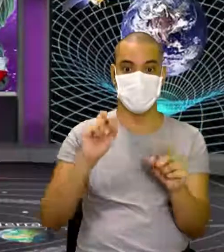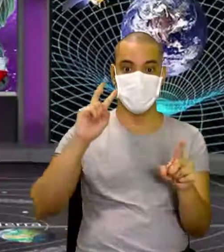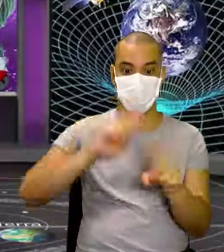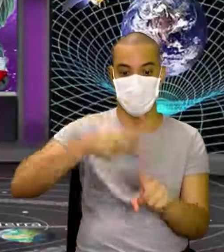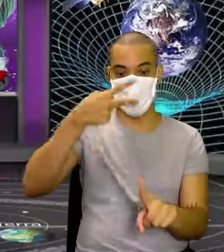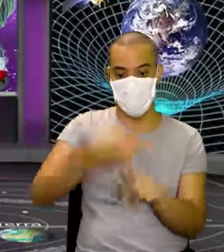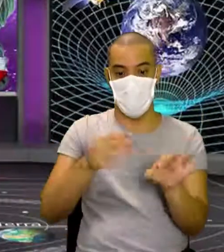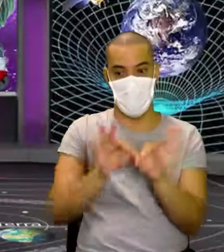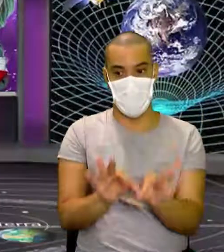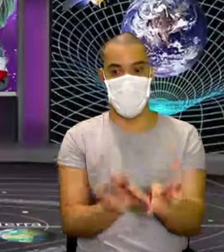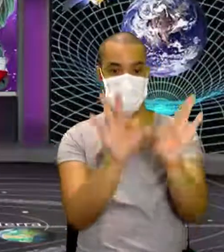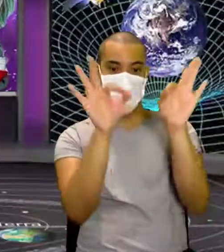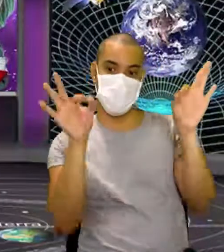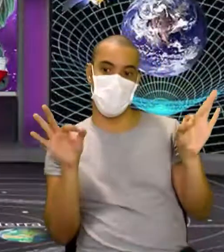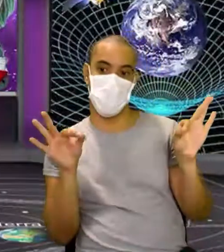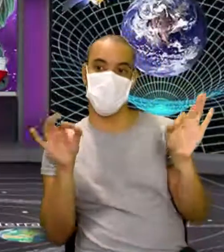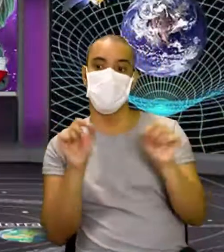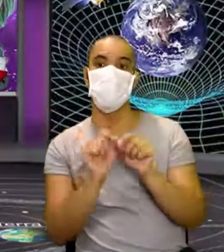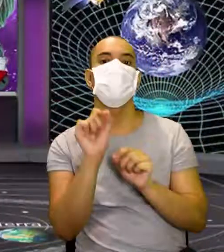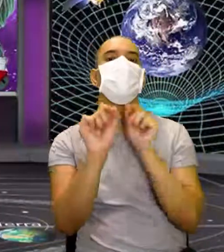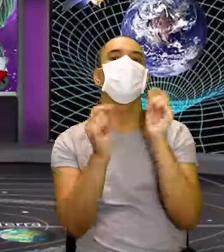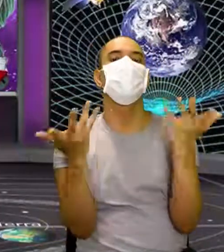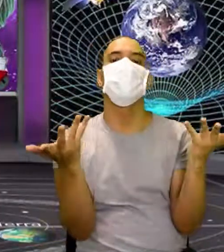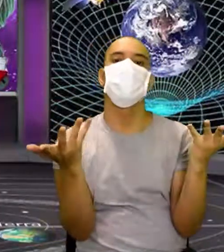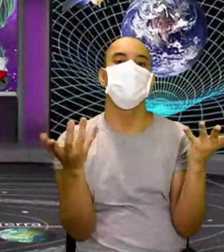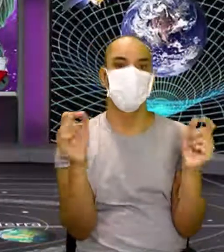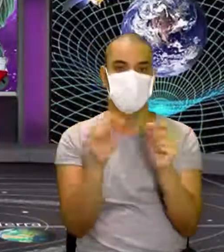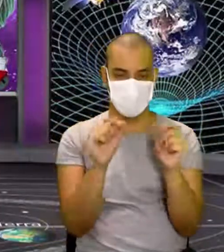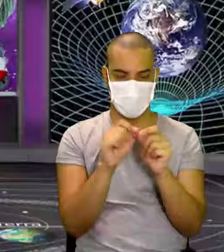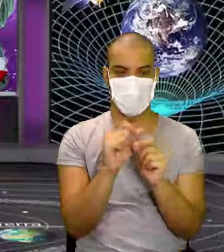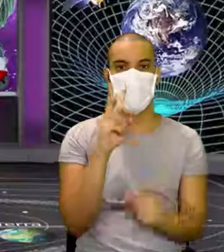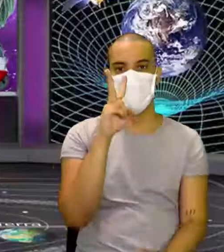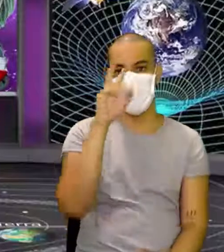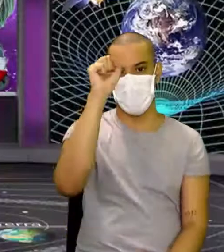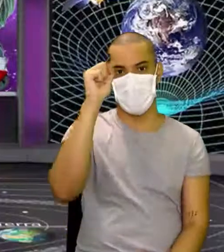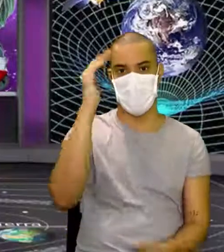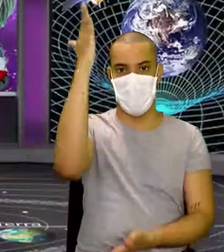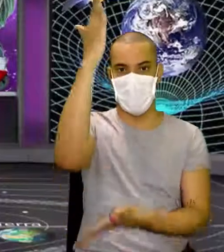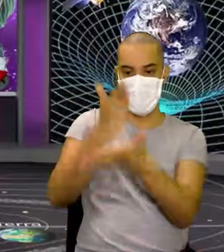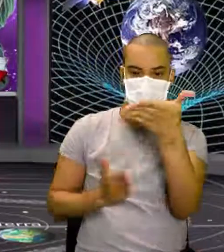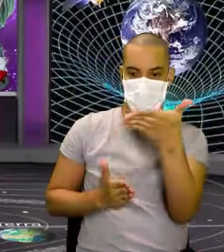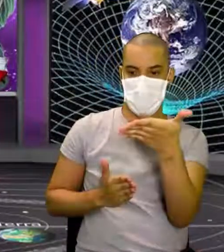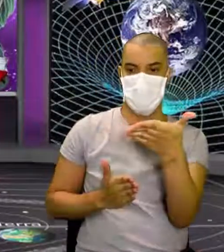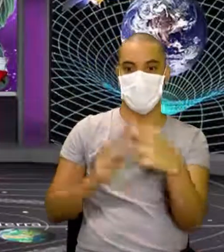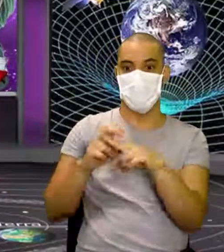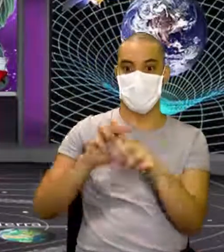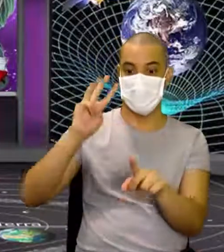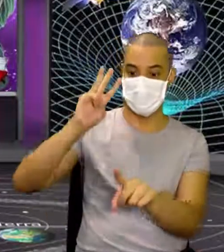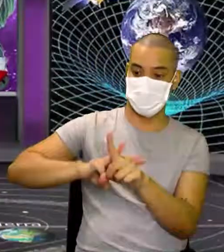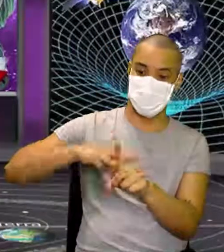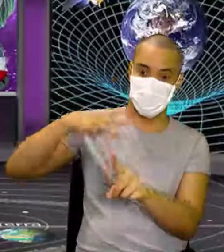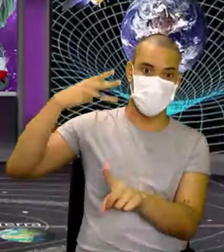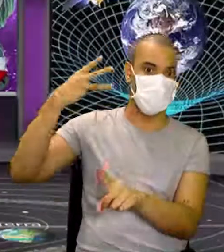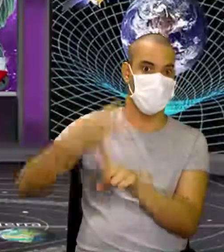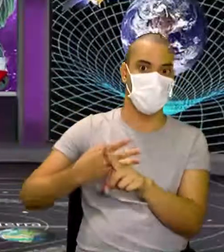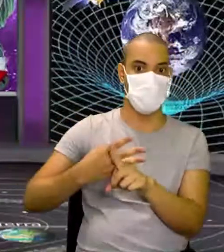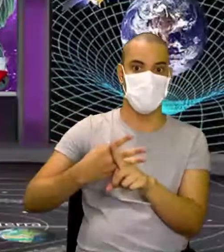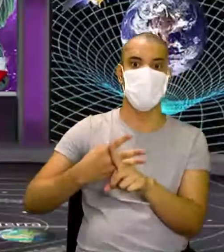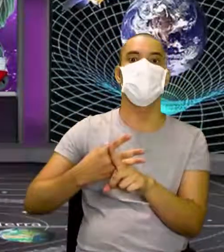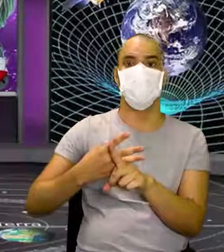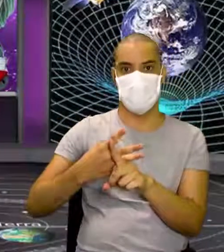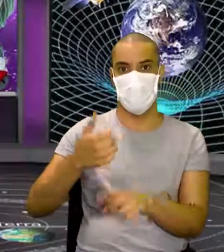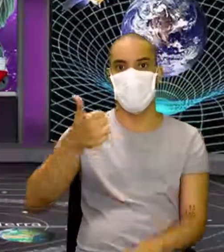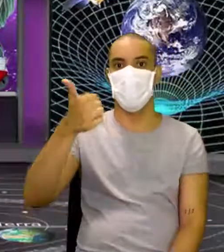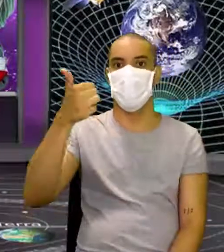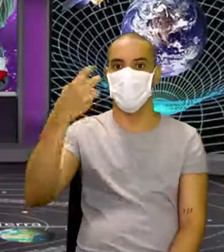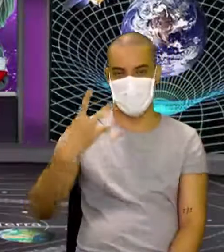duplicar essa distância, eu vou fazer o quê? Fazer com que essa força ali caia pela metade. Então, se eu triplicar, ela vai cair 1/3, por